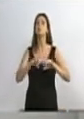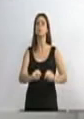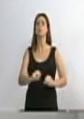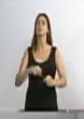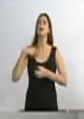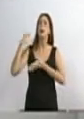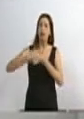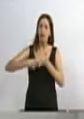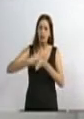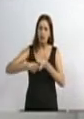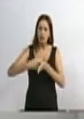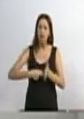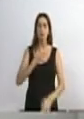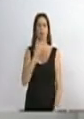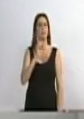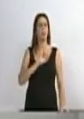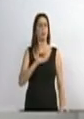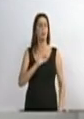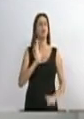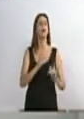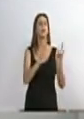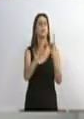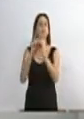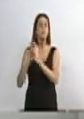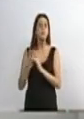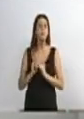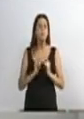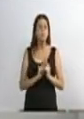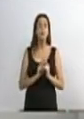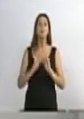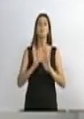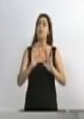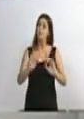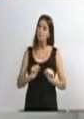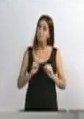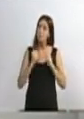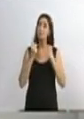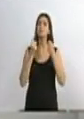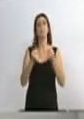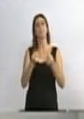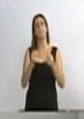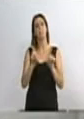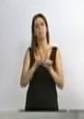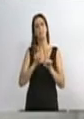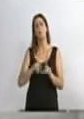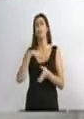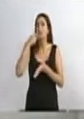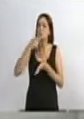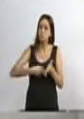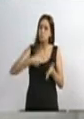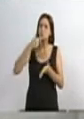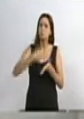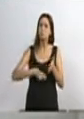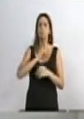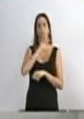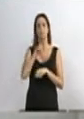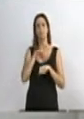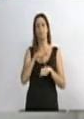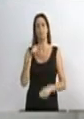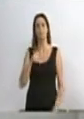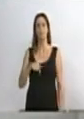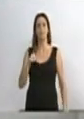penas. As nossas instituições foram fortalecidas a duras penas nesse